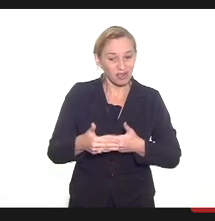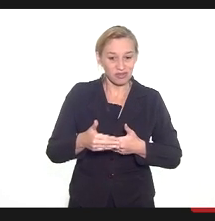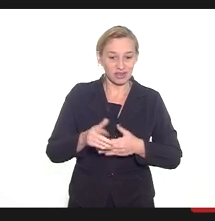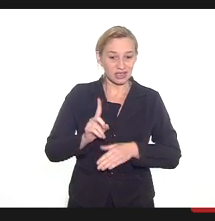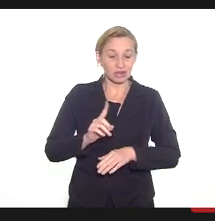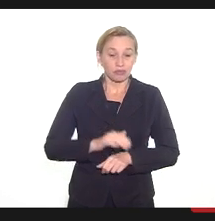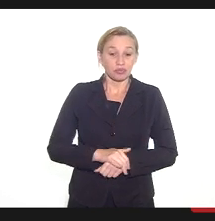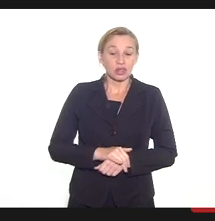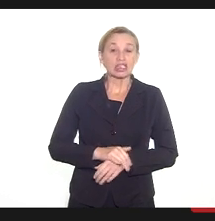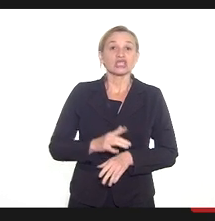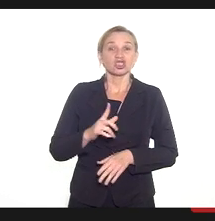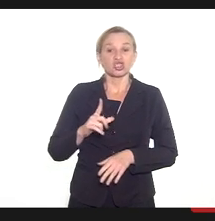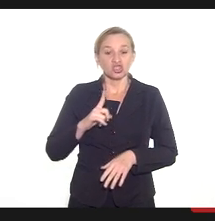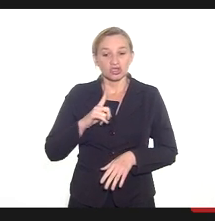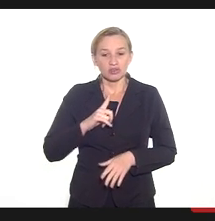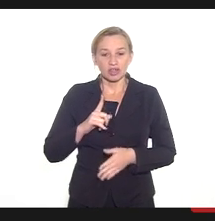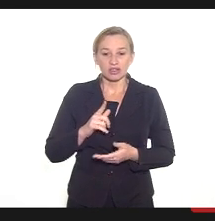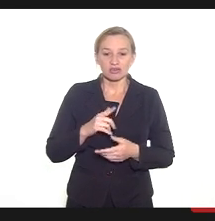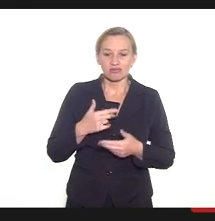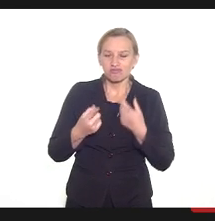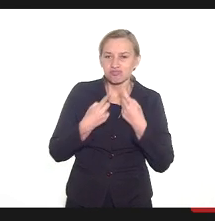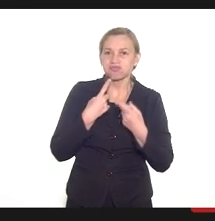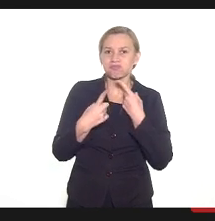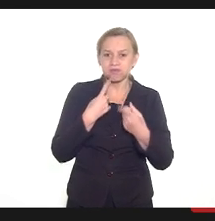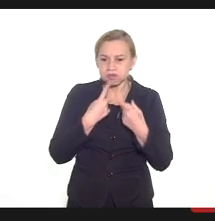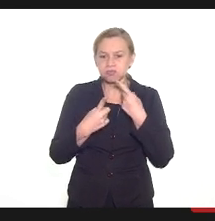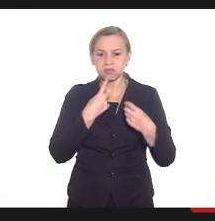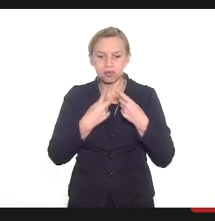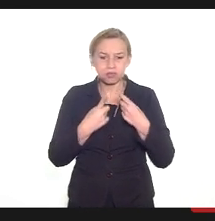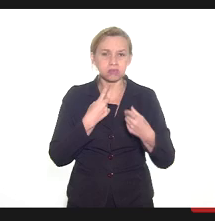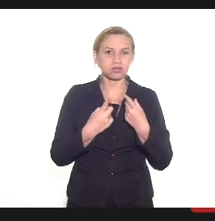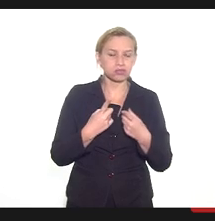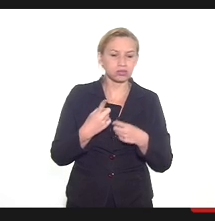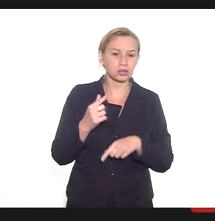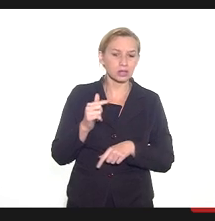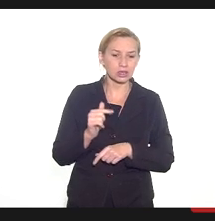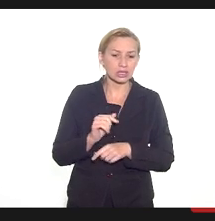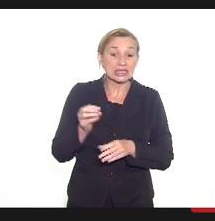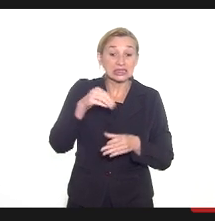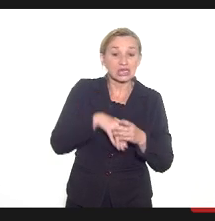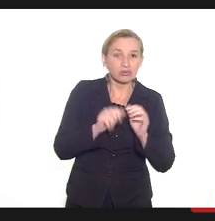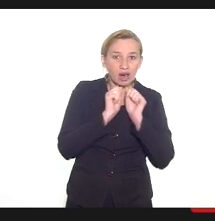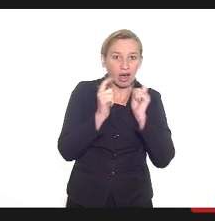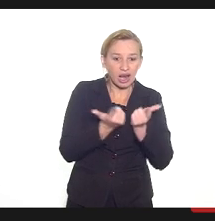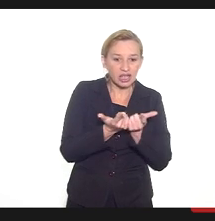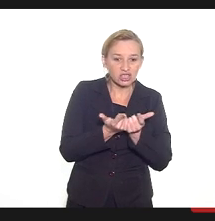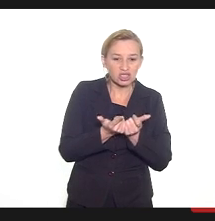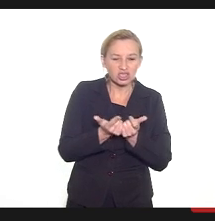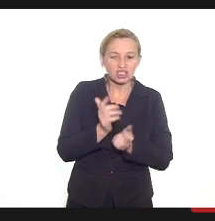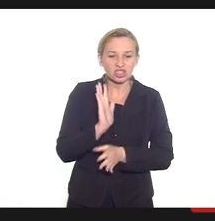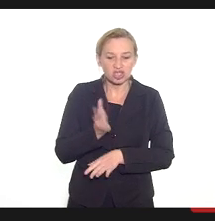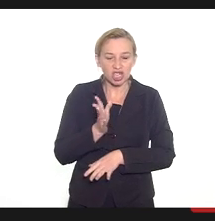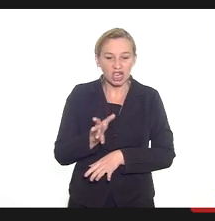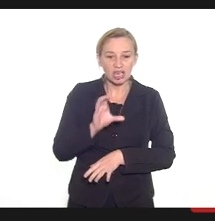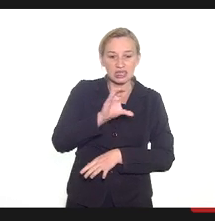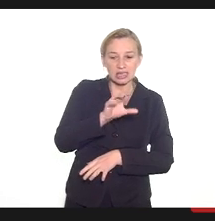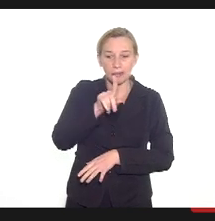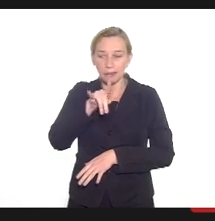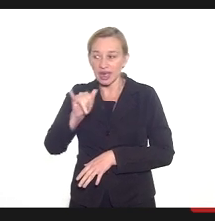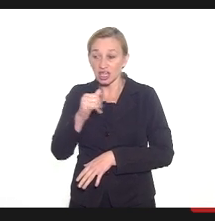Nós tivemos muito, muito debate, muita discussão dentro da Alerj, já são duas CPIs que